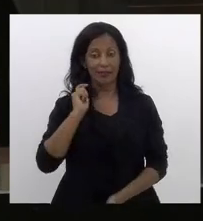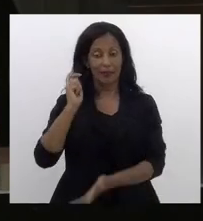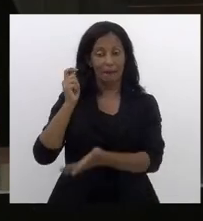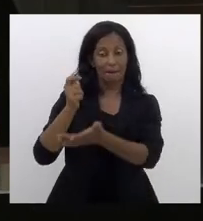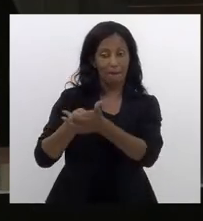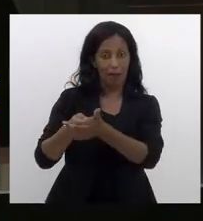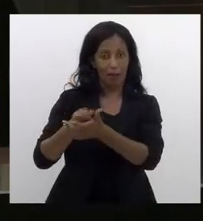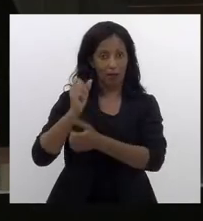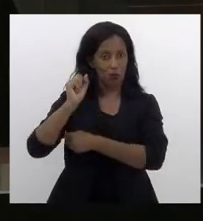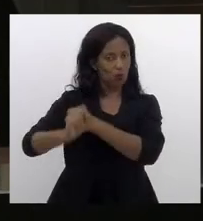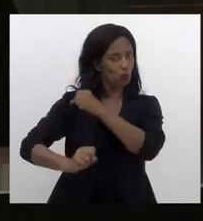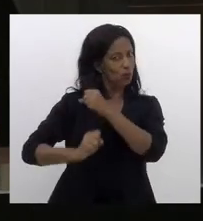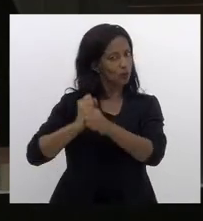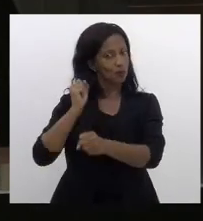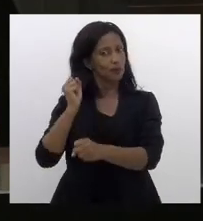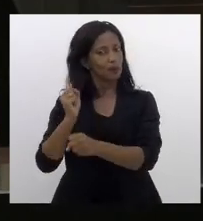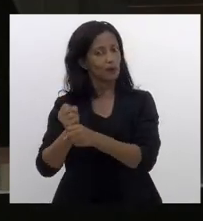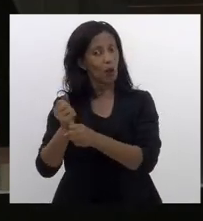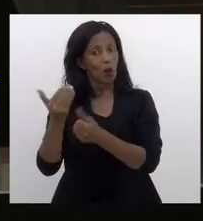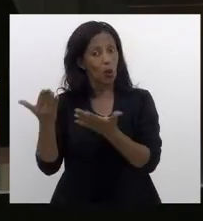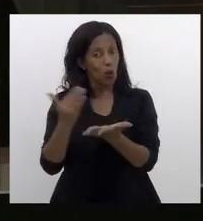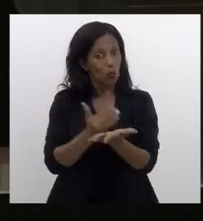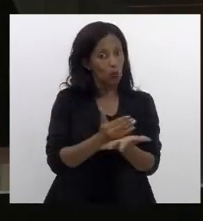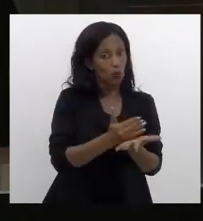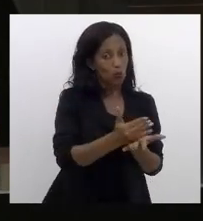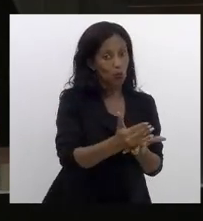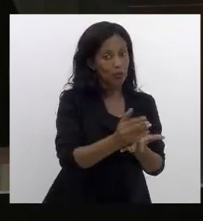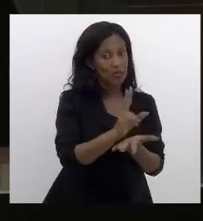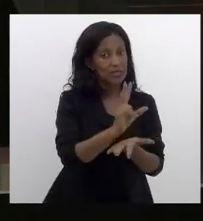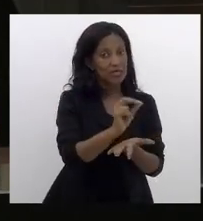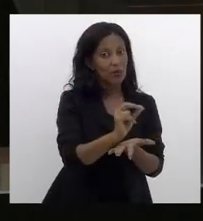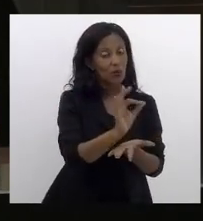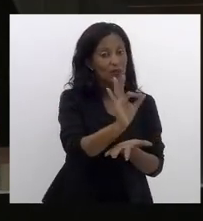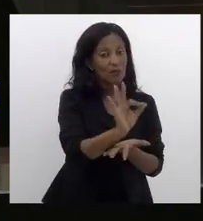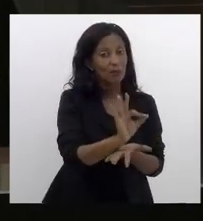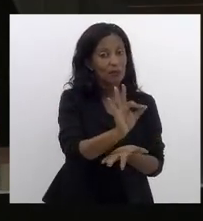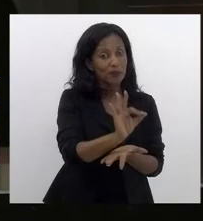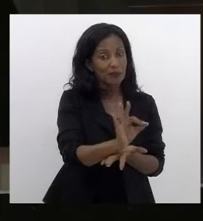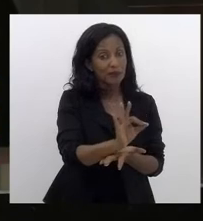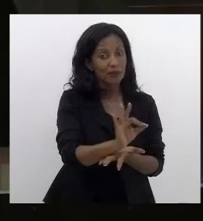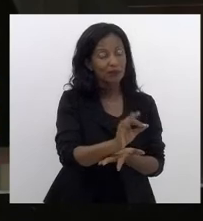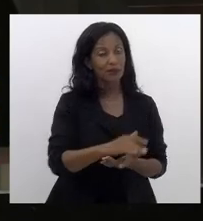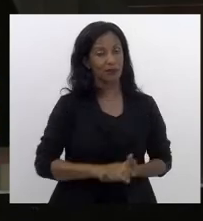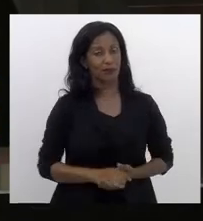que vem, logo no início, 50%